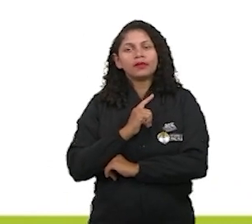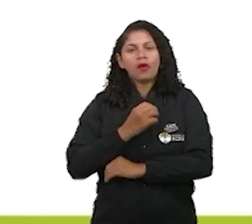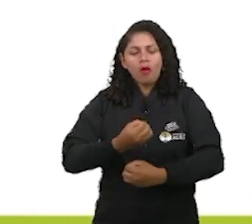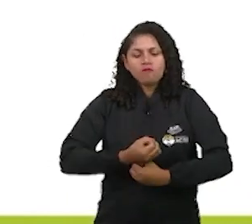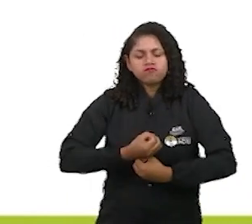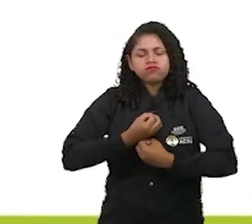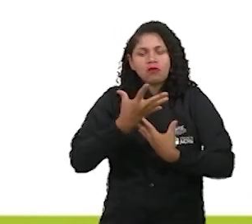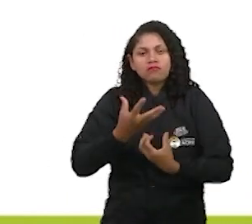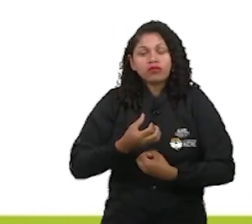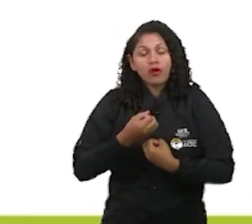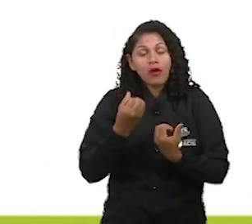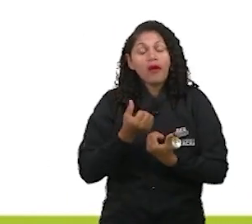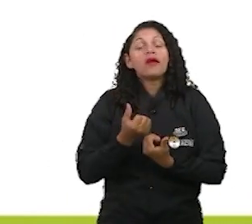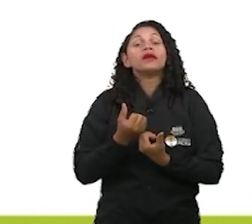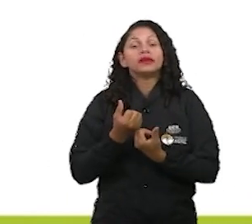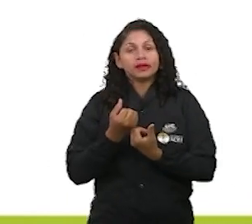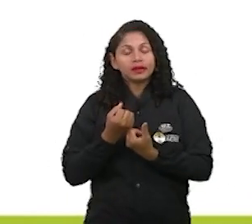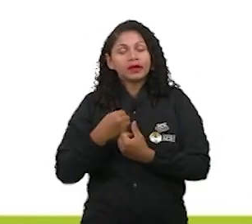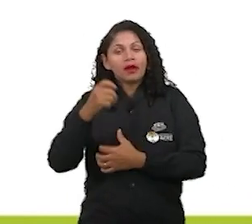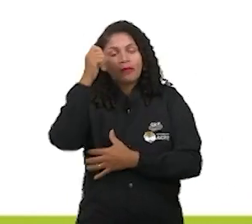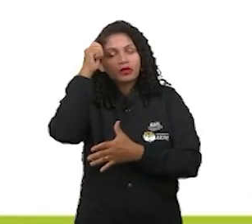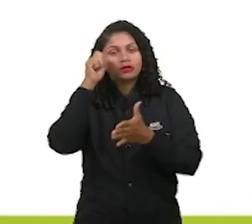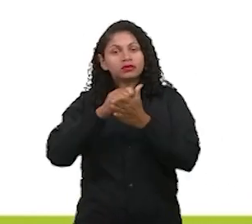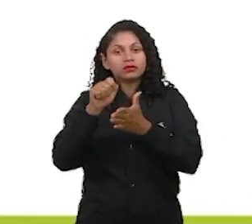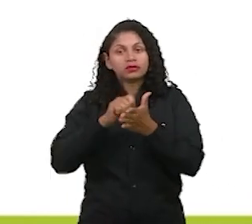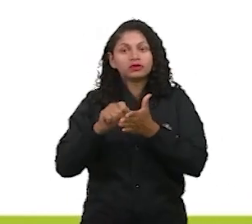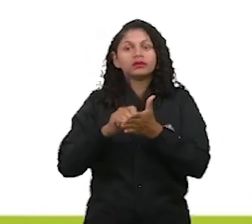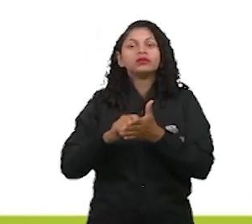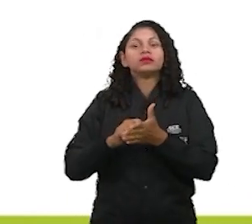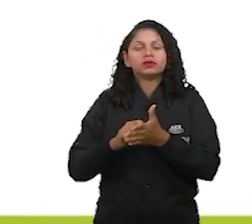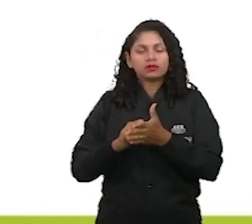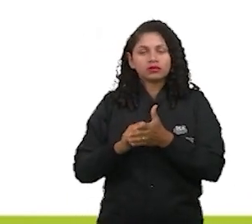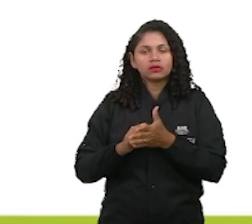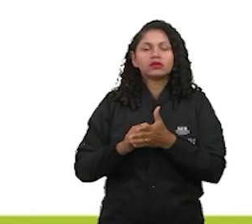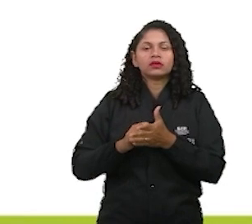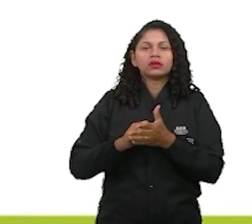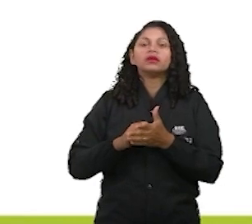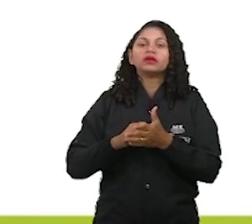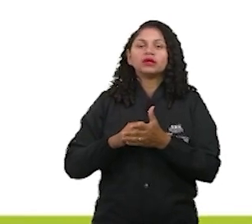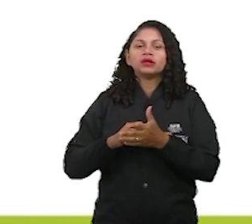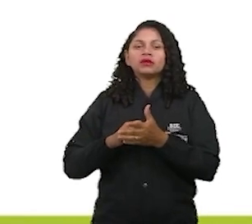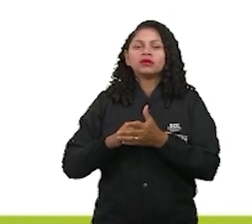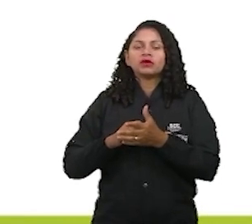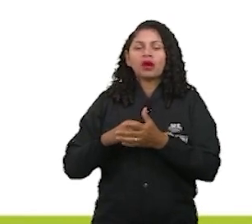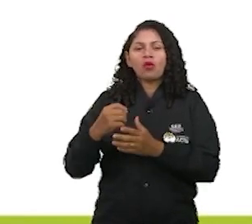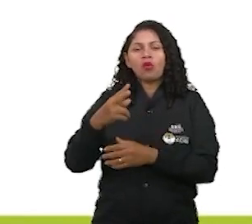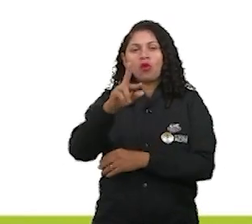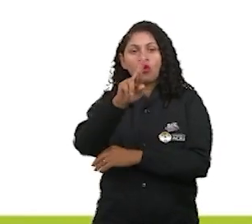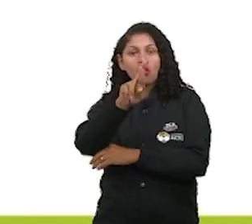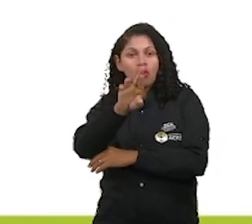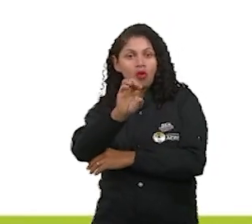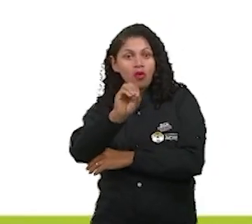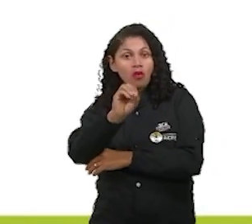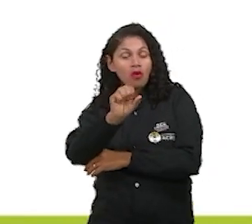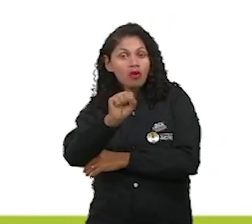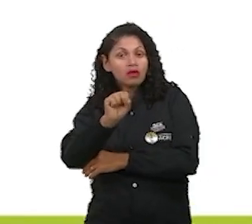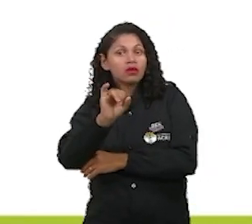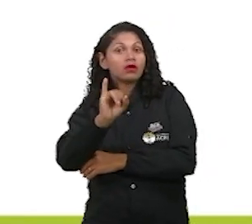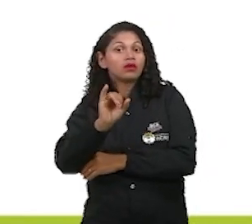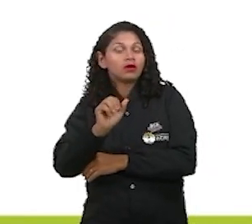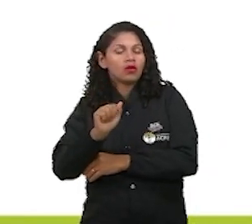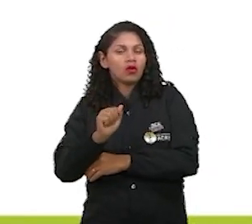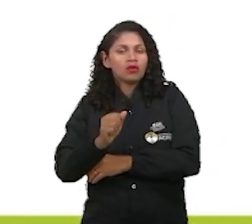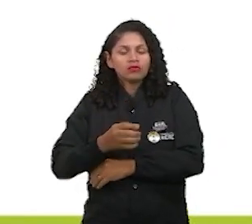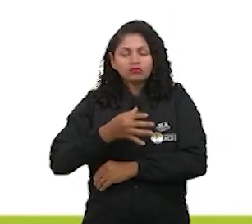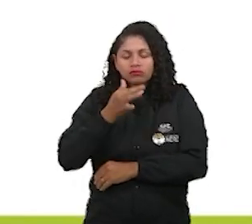de Moraes que trata justamente sobre essa rosa, rosa de Hiroshima, que na verdade ele trata de fato sobre as